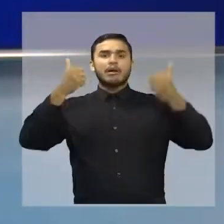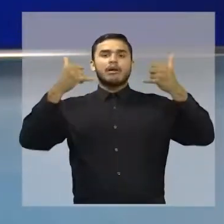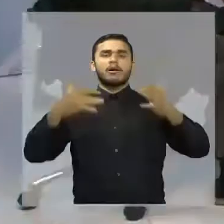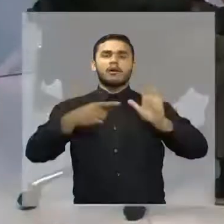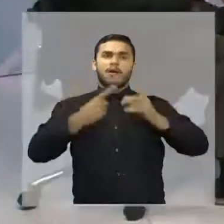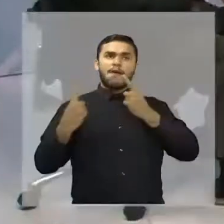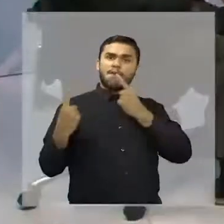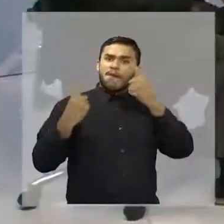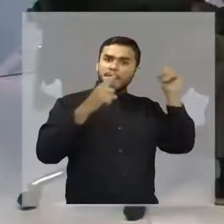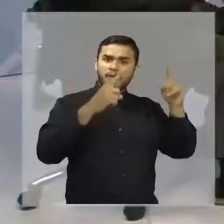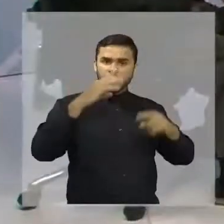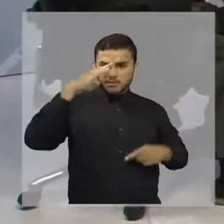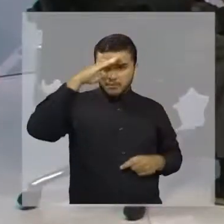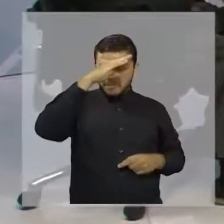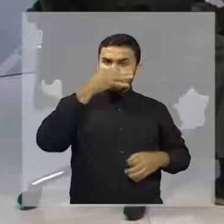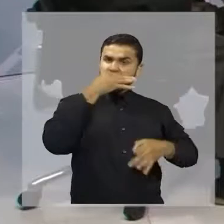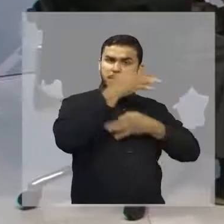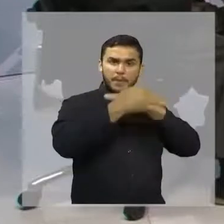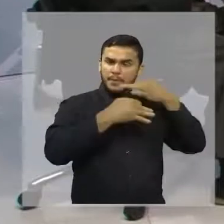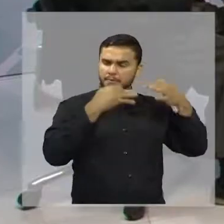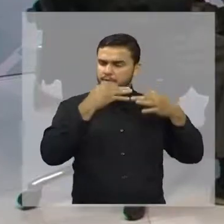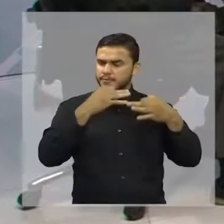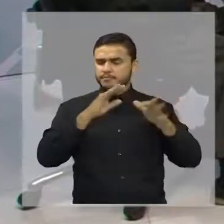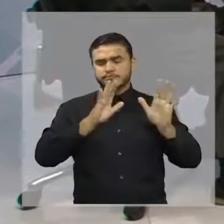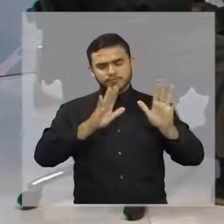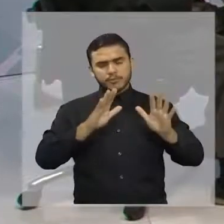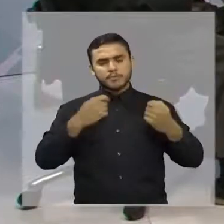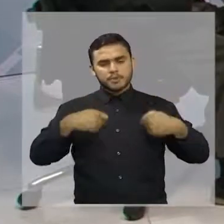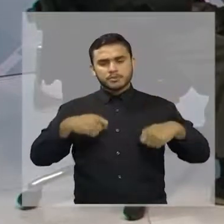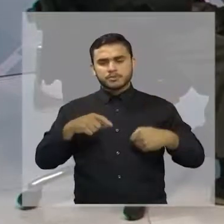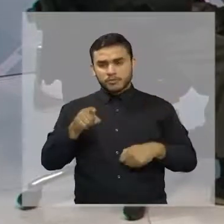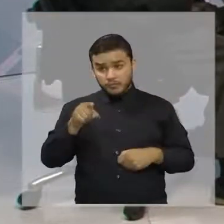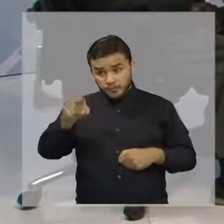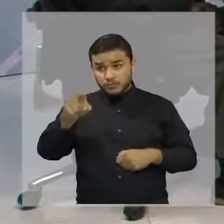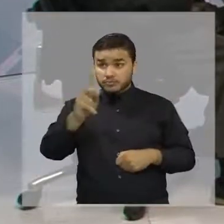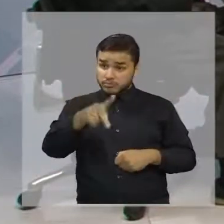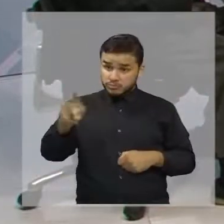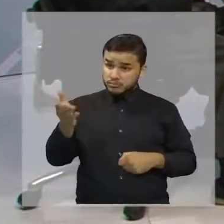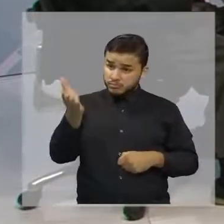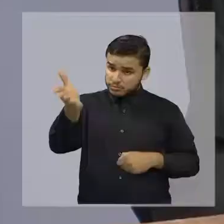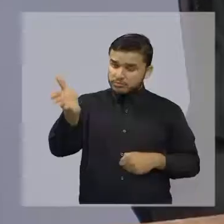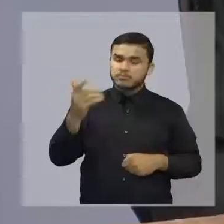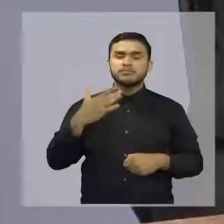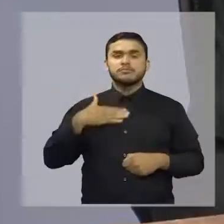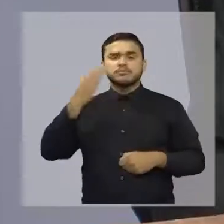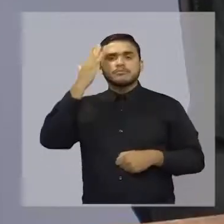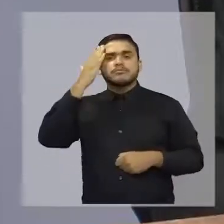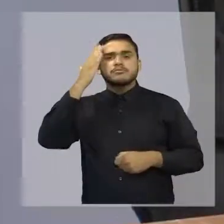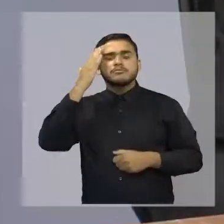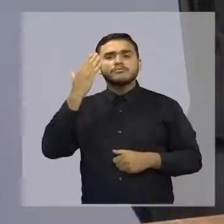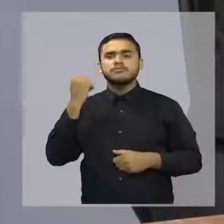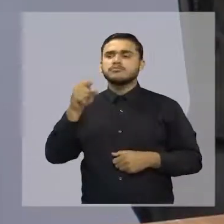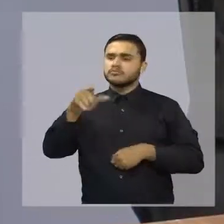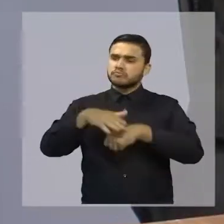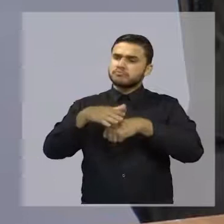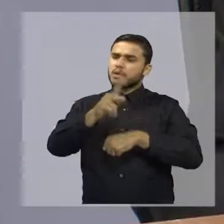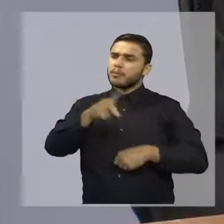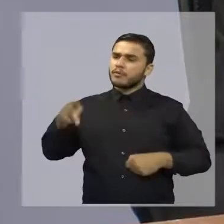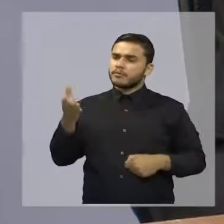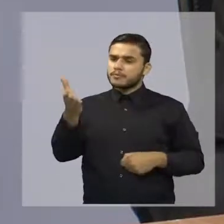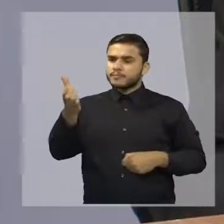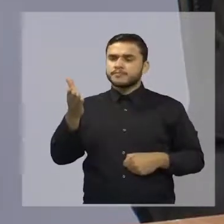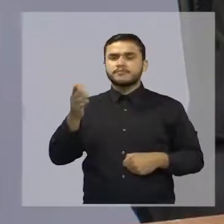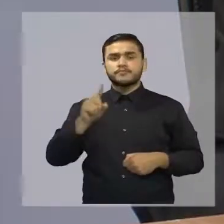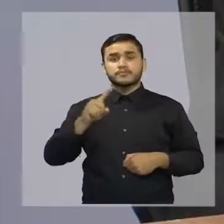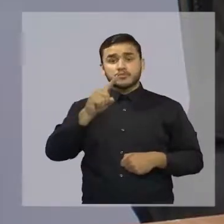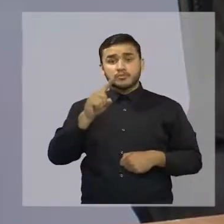está aqui simplesmente querendo criticar por criticar. Você teve uma vida inteira dedicada ao ensino superior dentro de uma universidade pública,